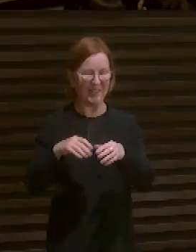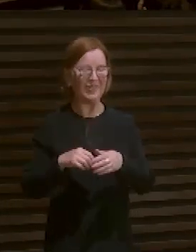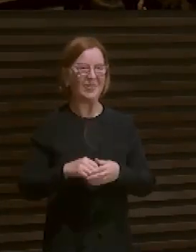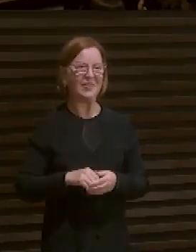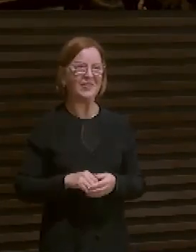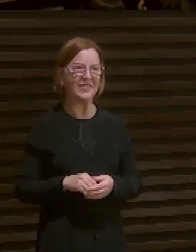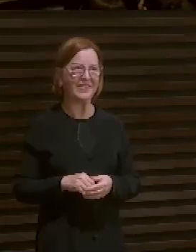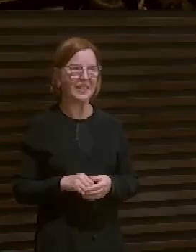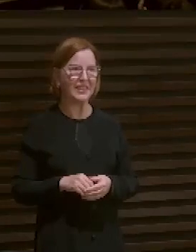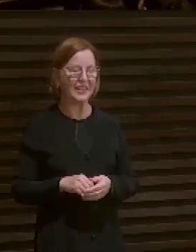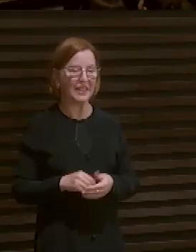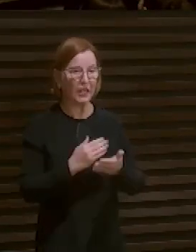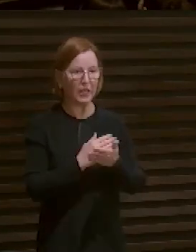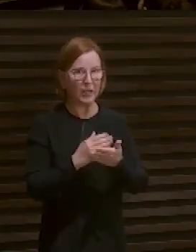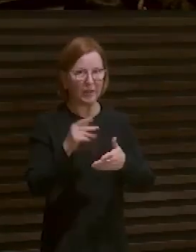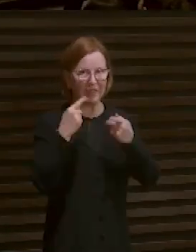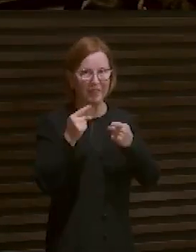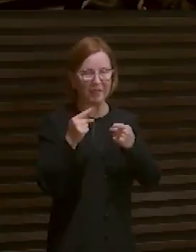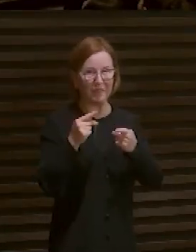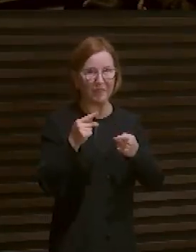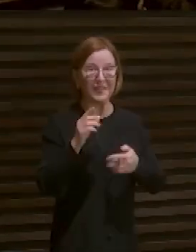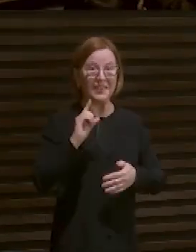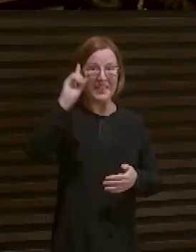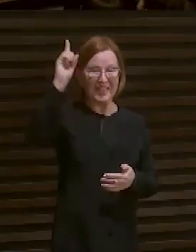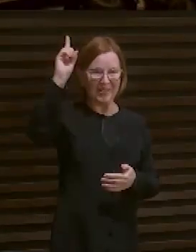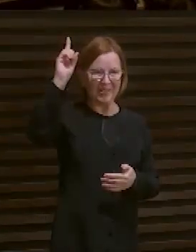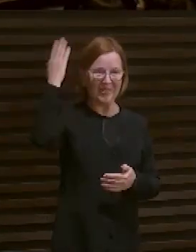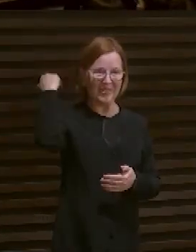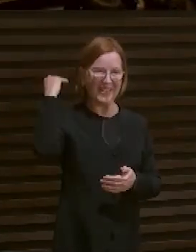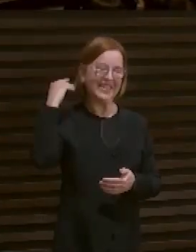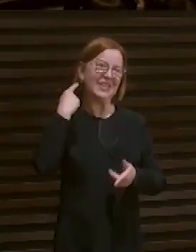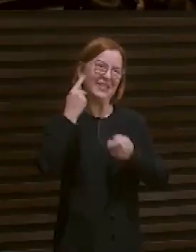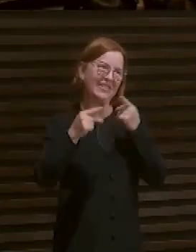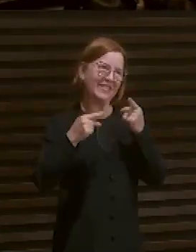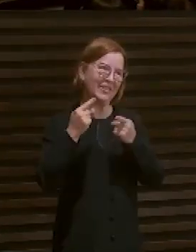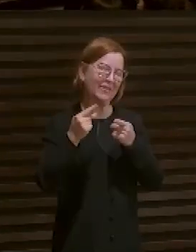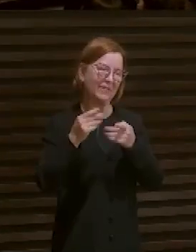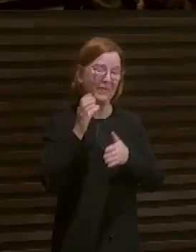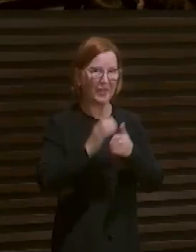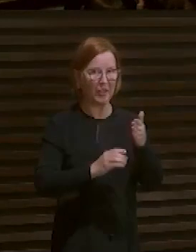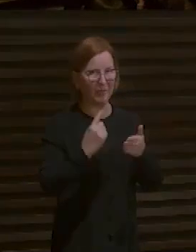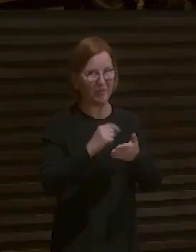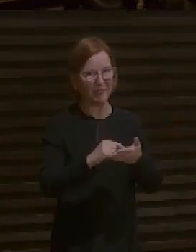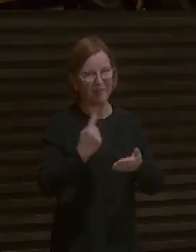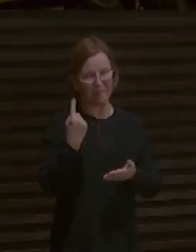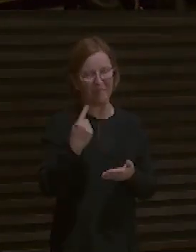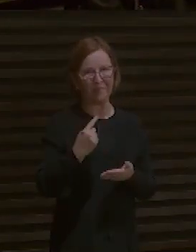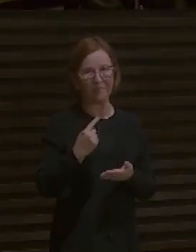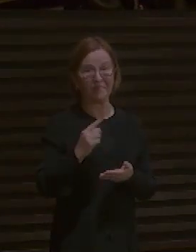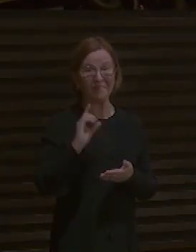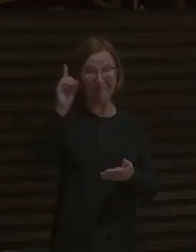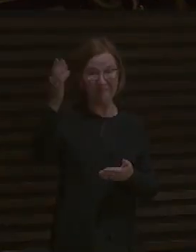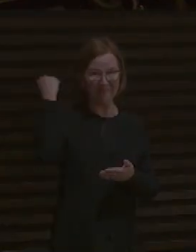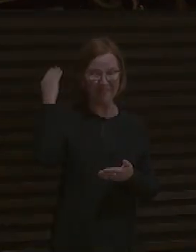E ele começa dizendo, havendo Deus, outrora, capítulo 1, verso 1, havendo